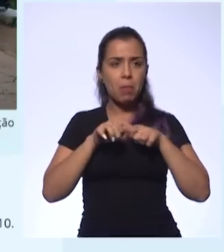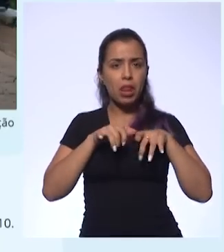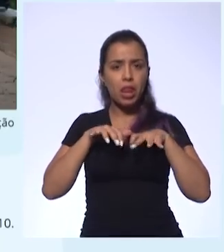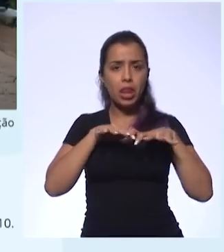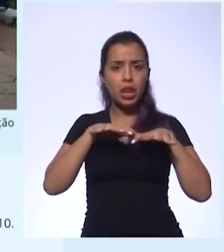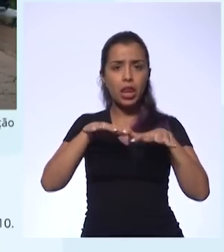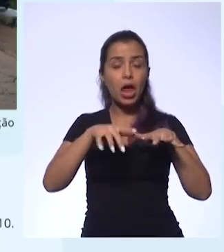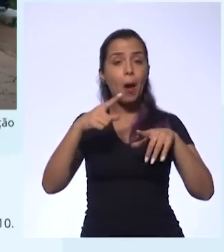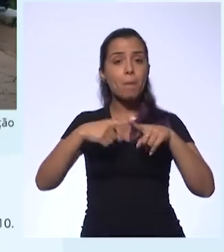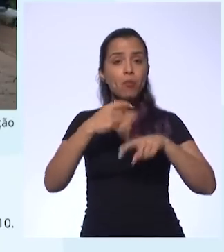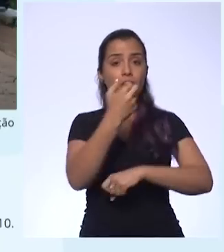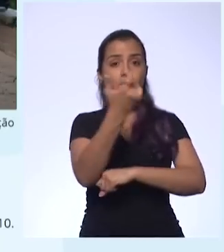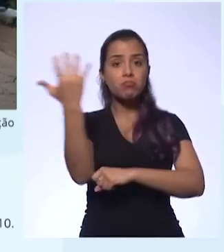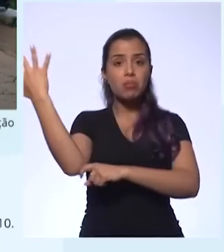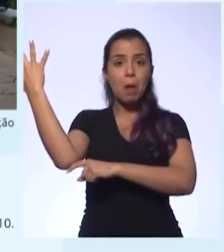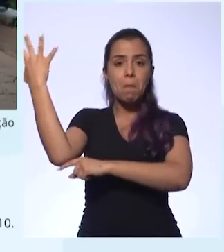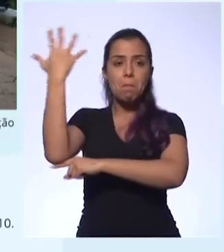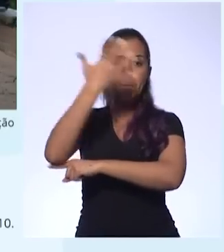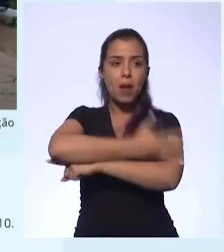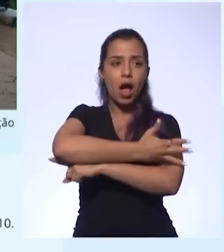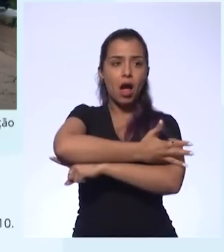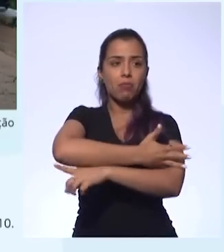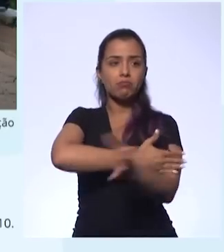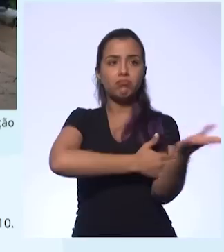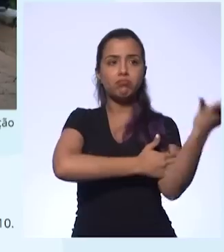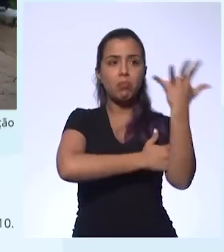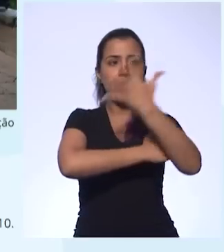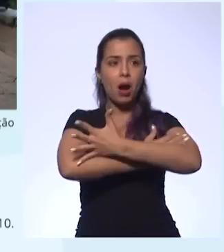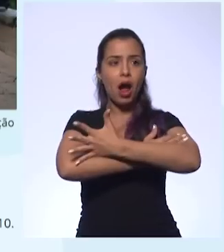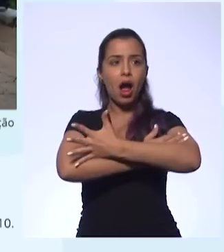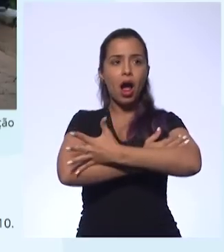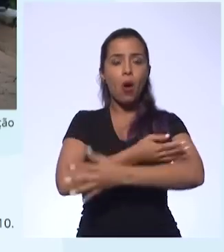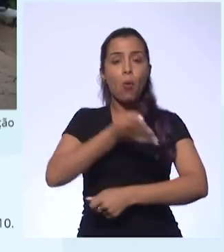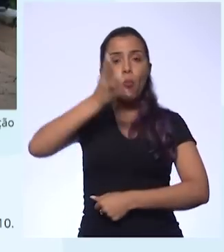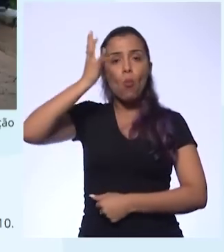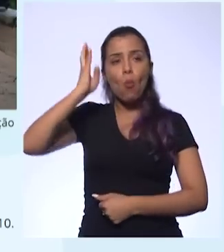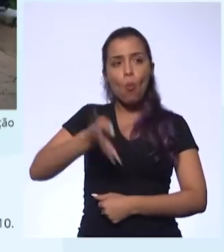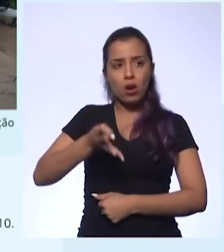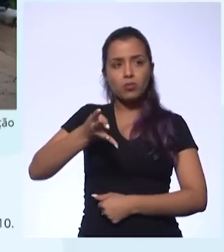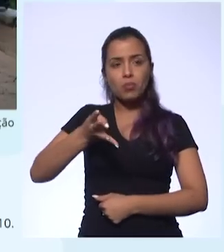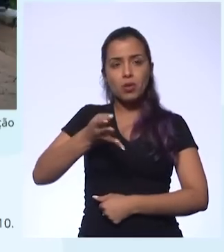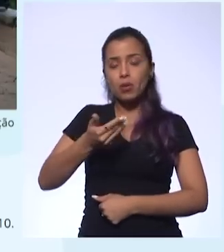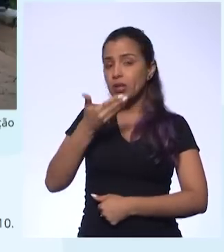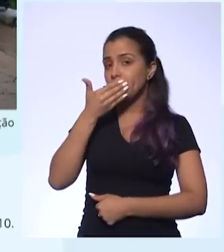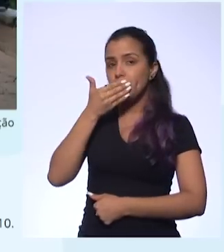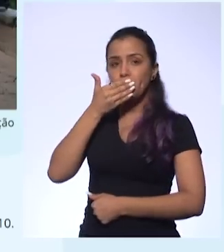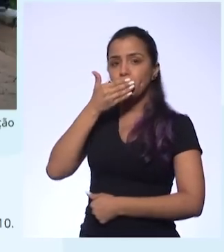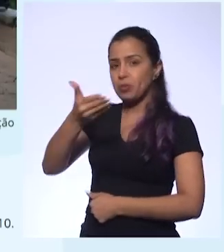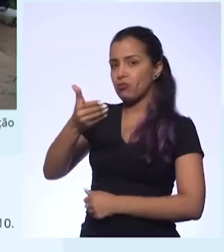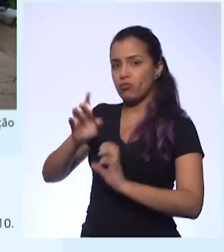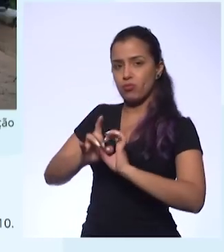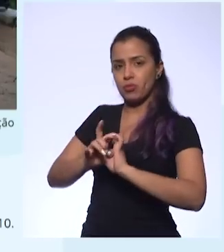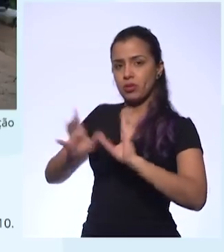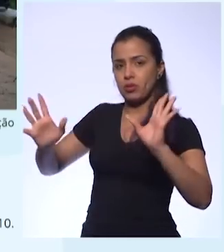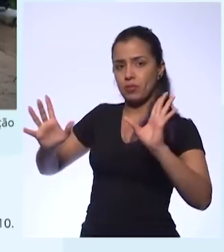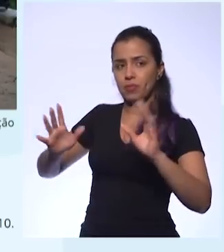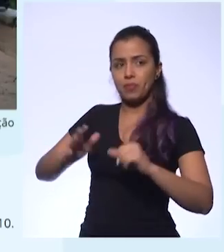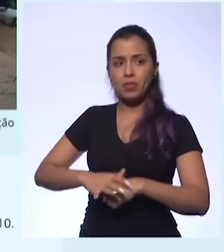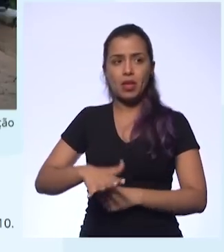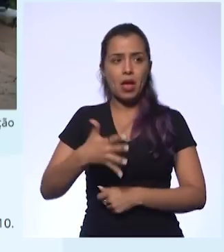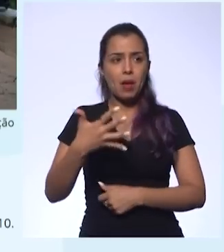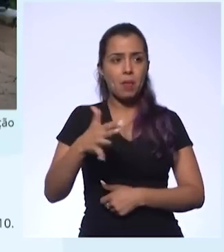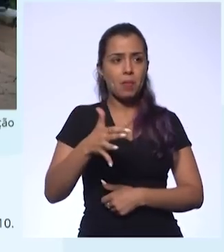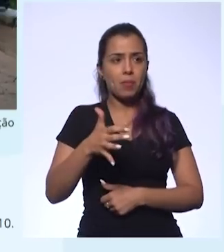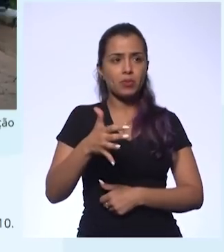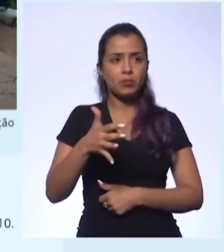sem a autorização da prefeitura. Cerca de 200 indígenas guaranis e manifestantes deixaram um terreno situado